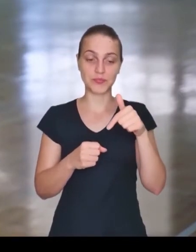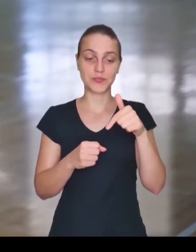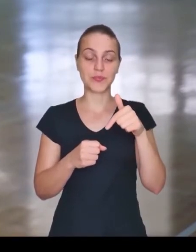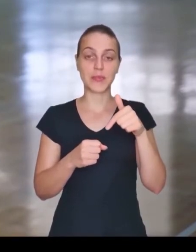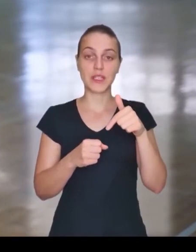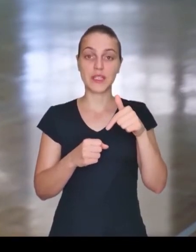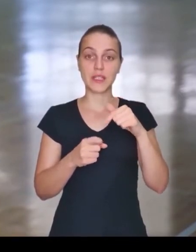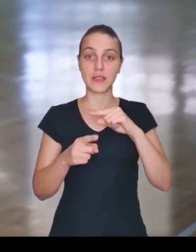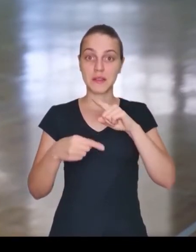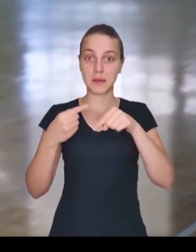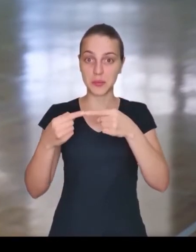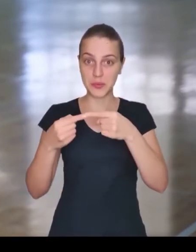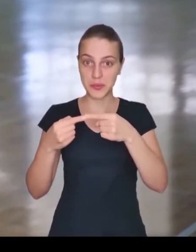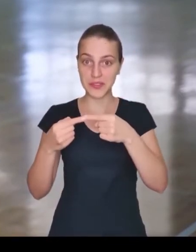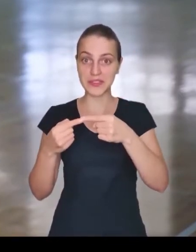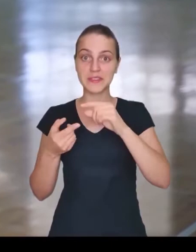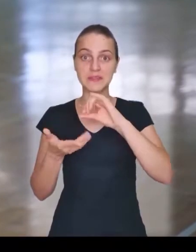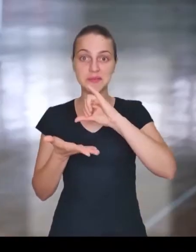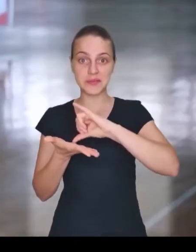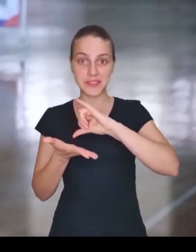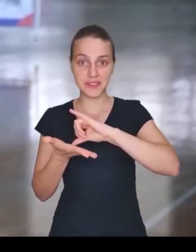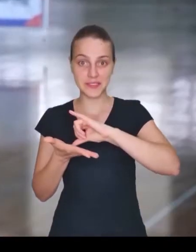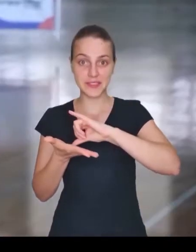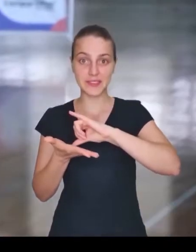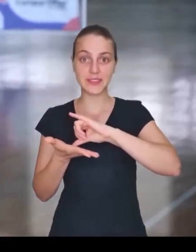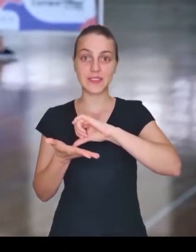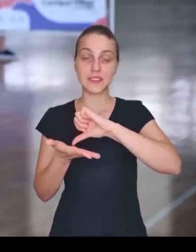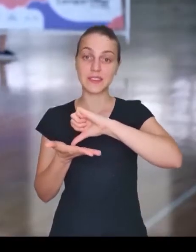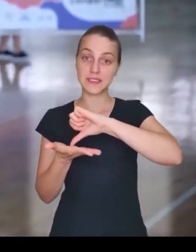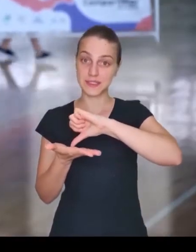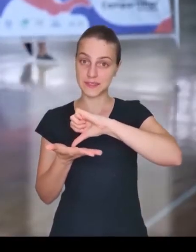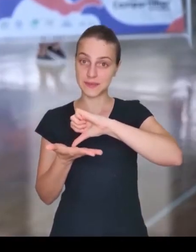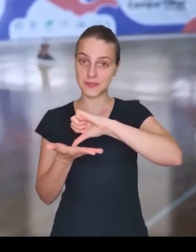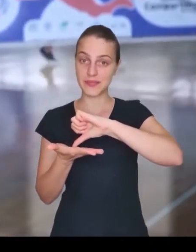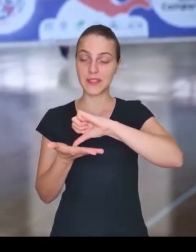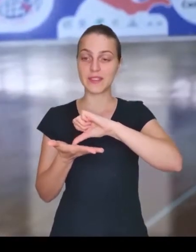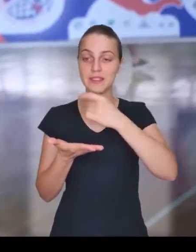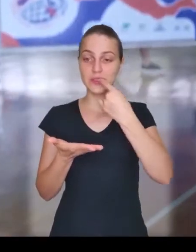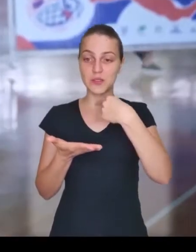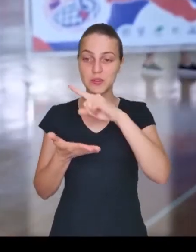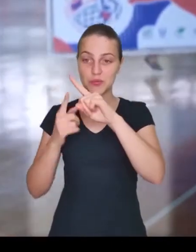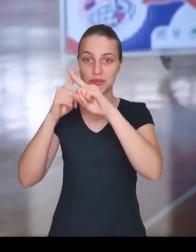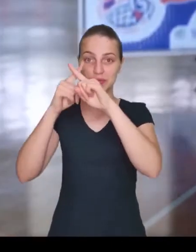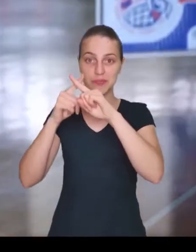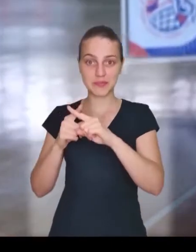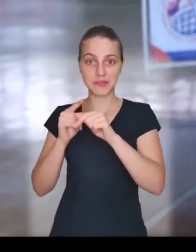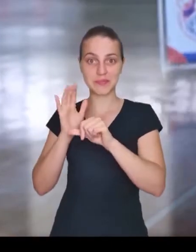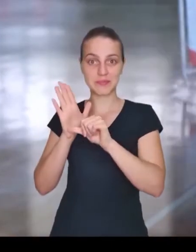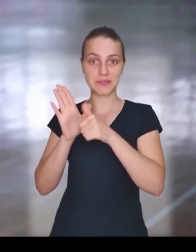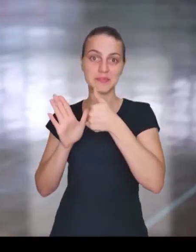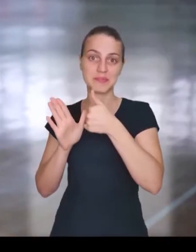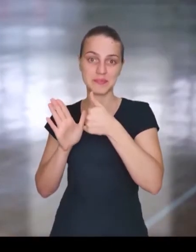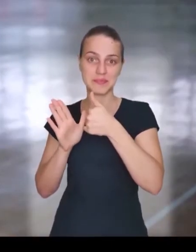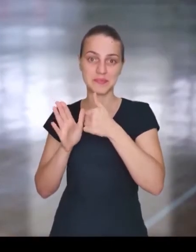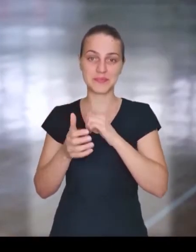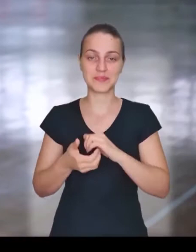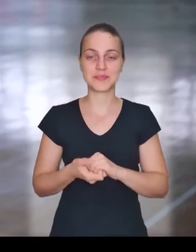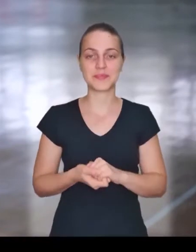pro meu primeiro mundial no Irã, sub-23. Daniel. Desde pequeno sempre gostei muito de esporte, jogava futebol, vôlei, que eram